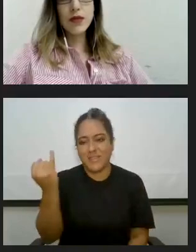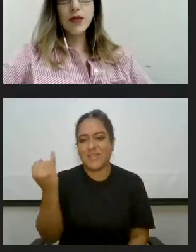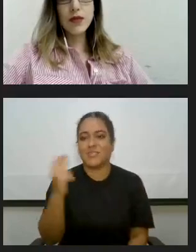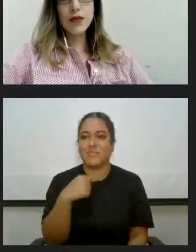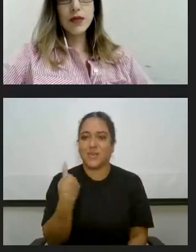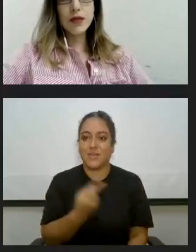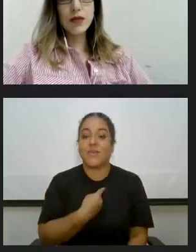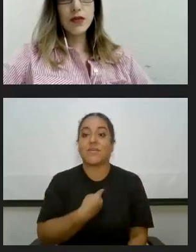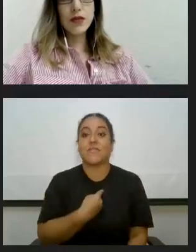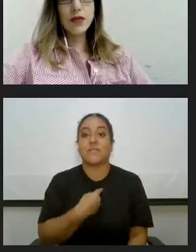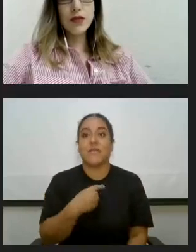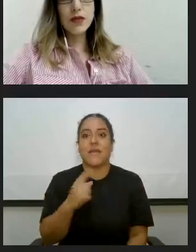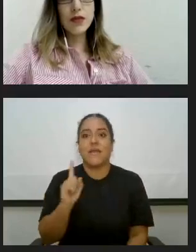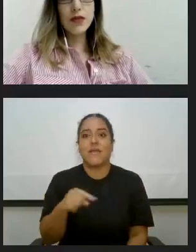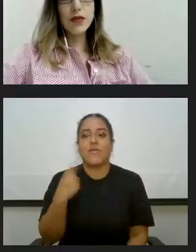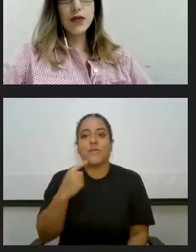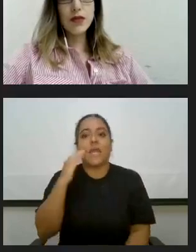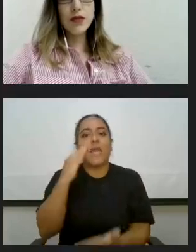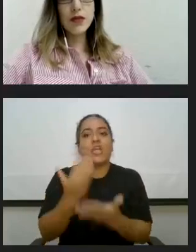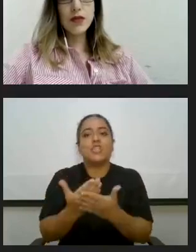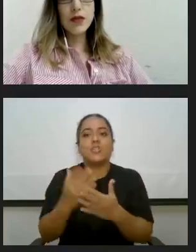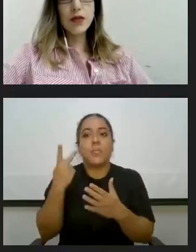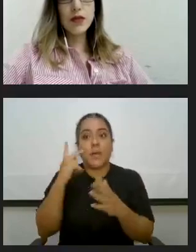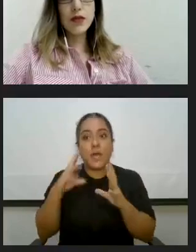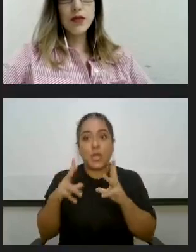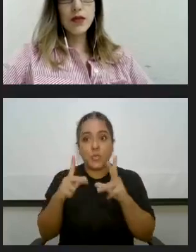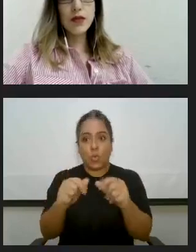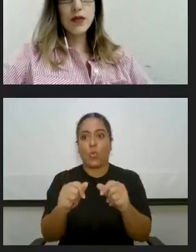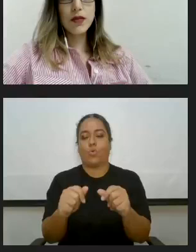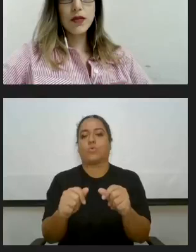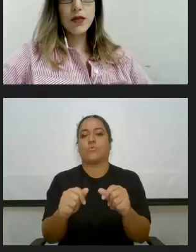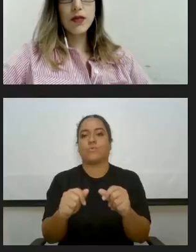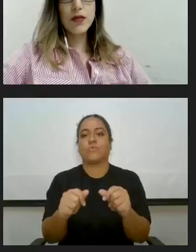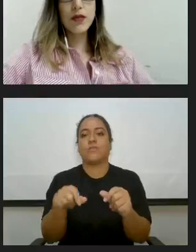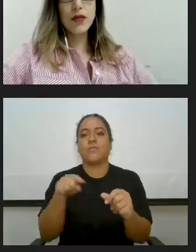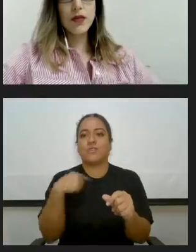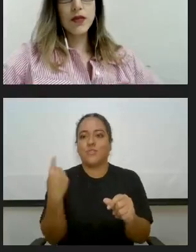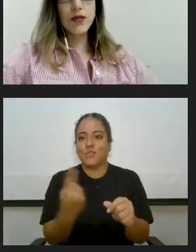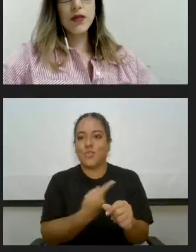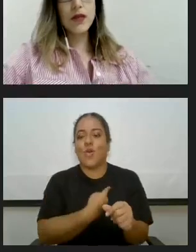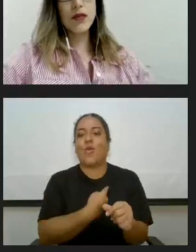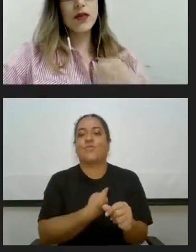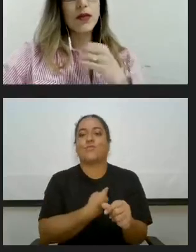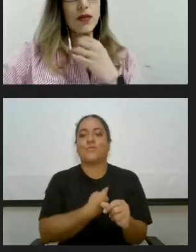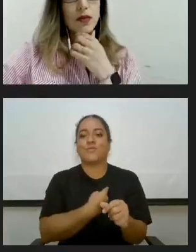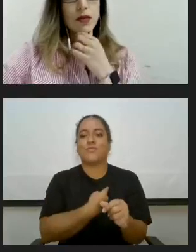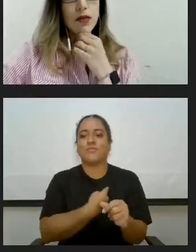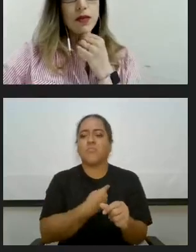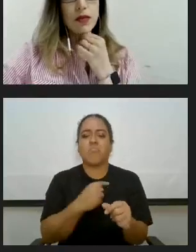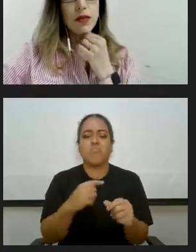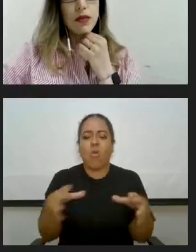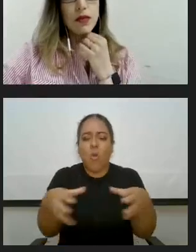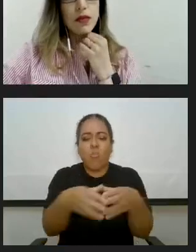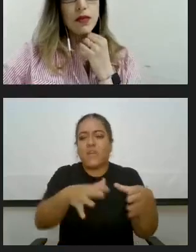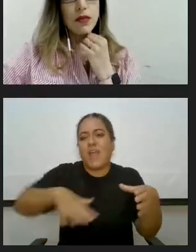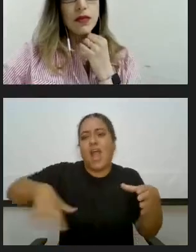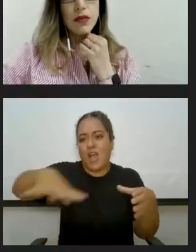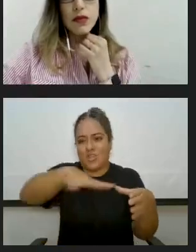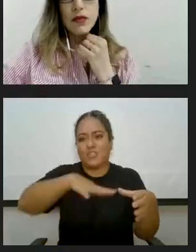muito caro e acredito que para todos os nossos, para toda a nossa comunidade,